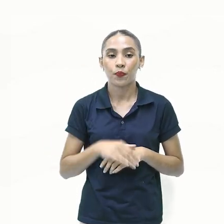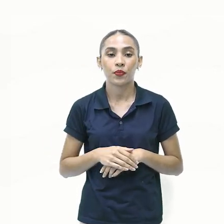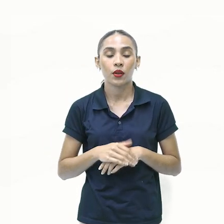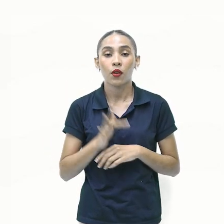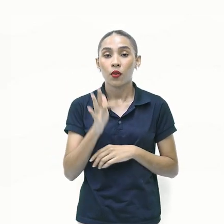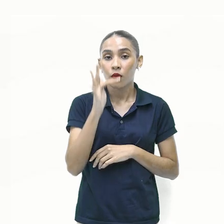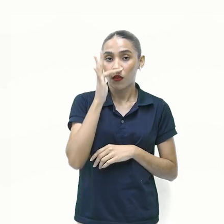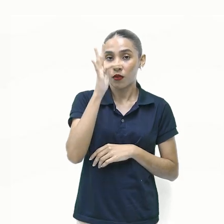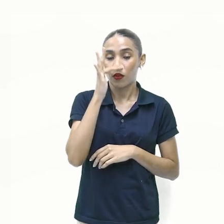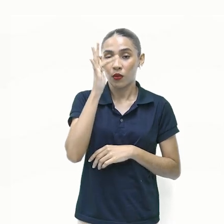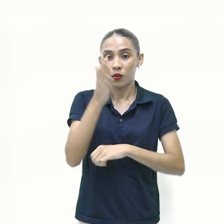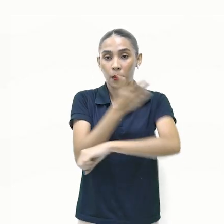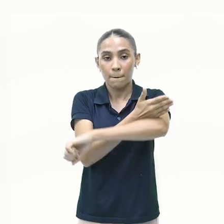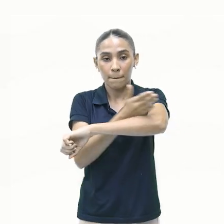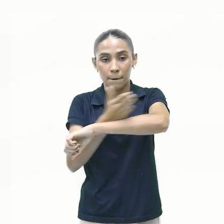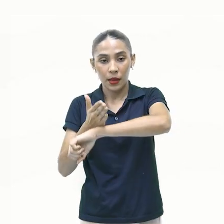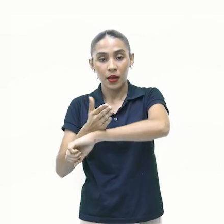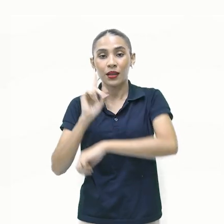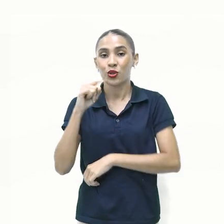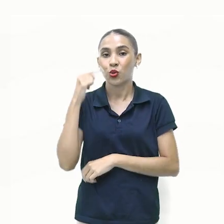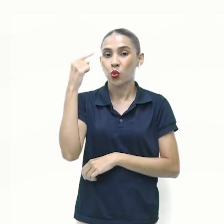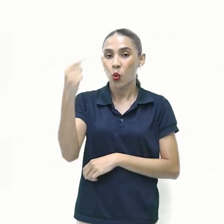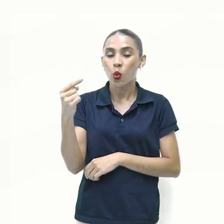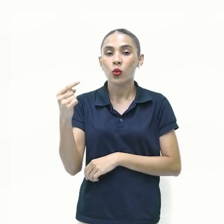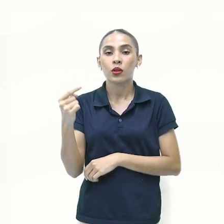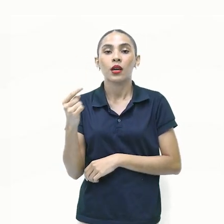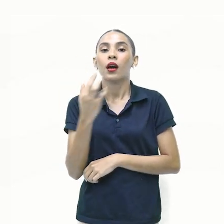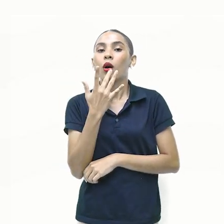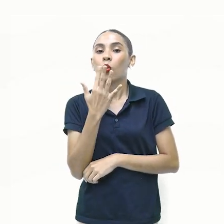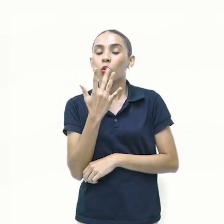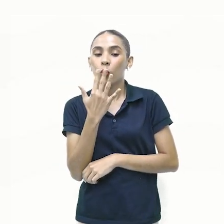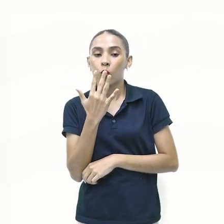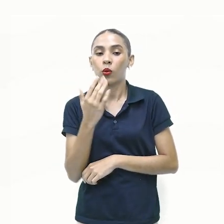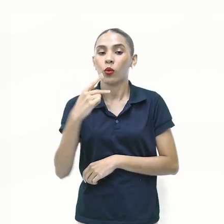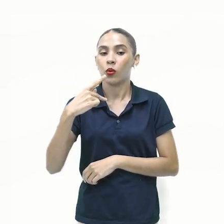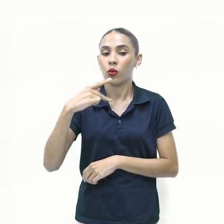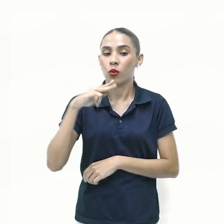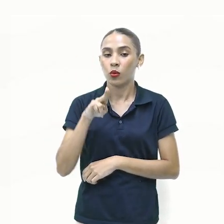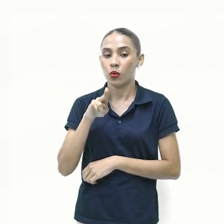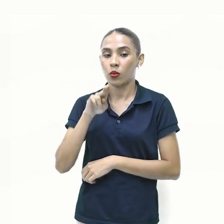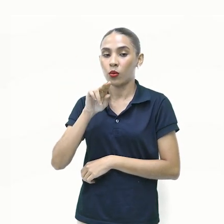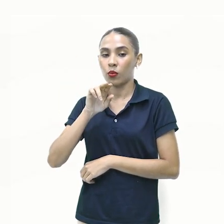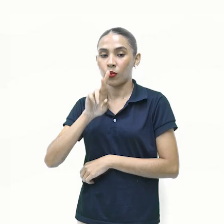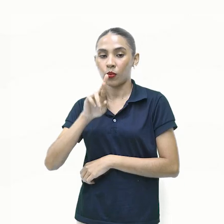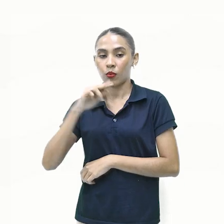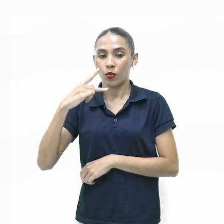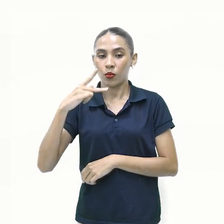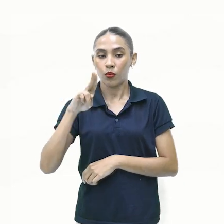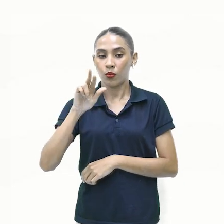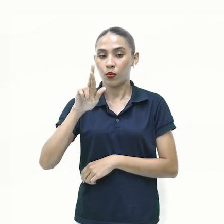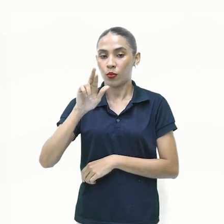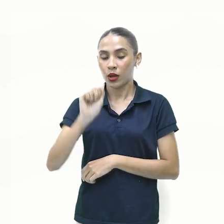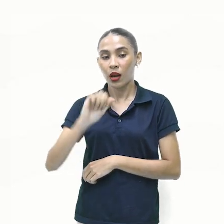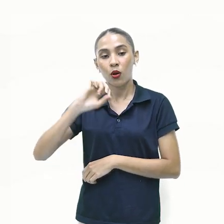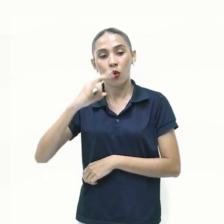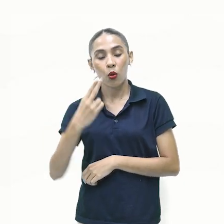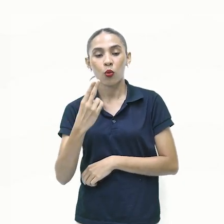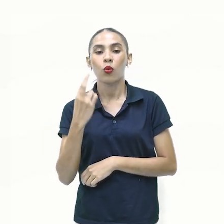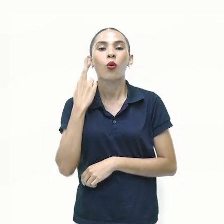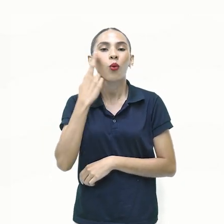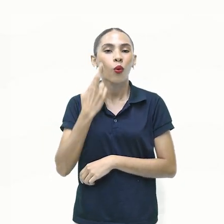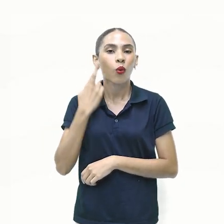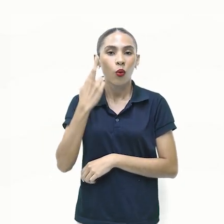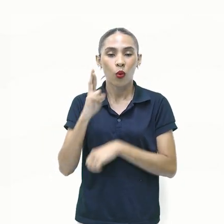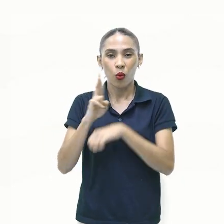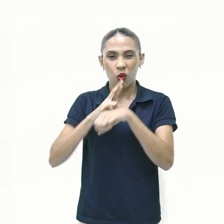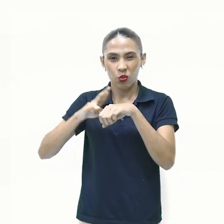a cor da flor branca e outra da cor púrpura ou roxa. E aqui também existe uma diferença de